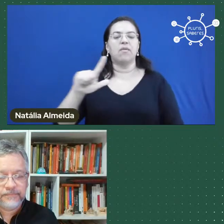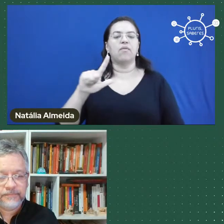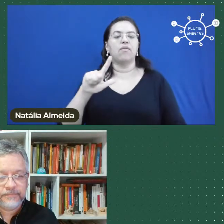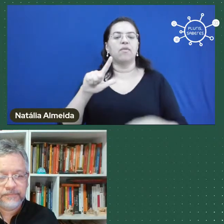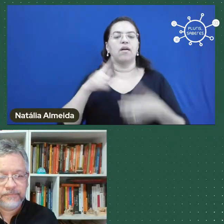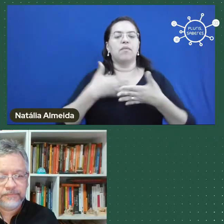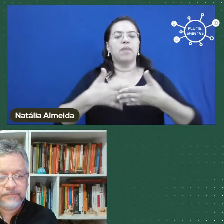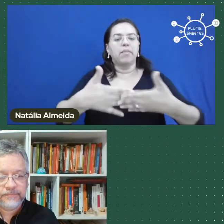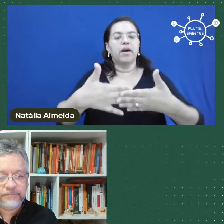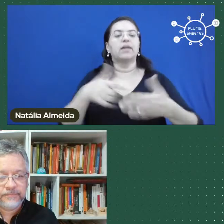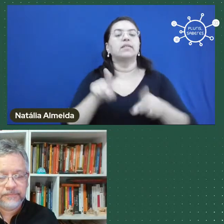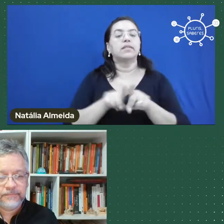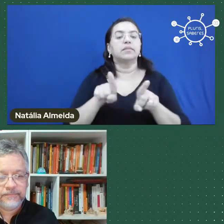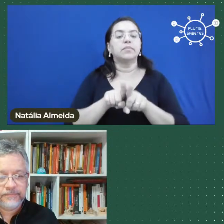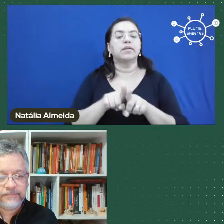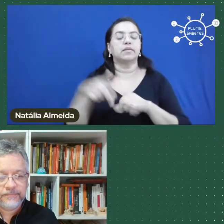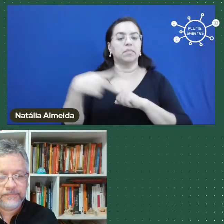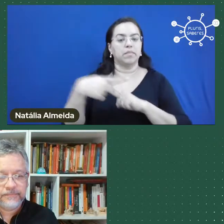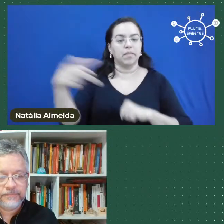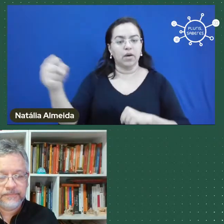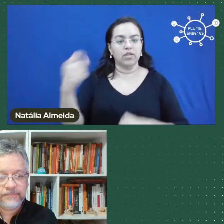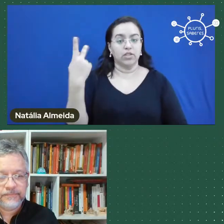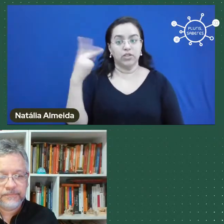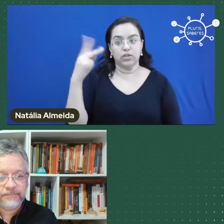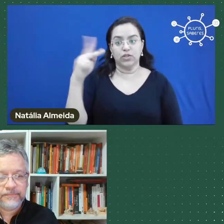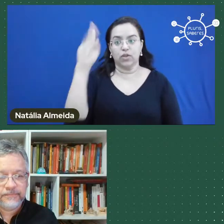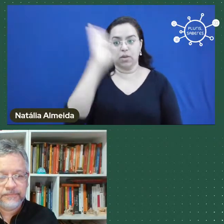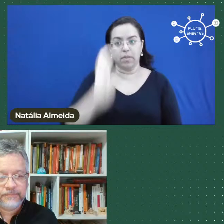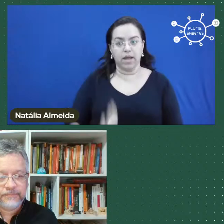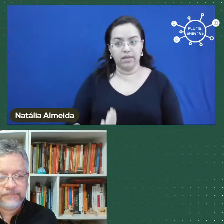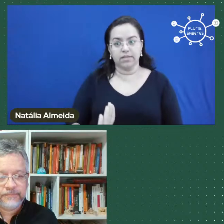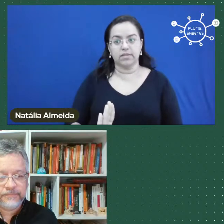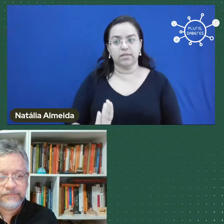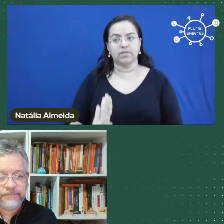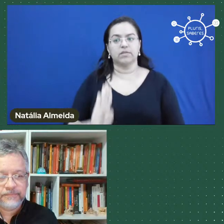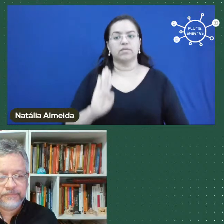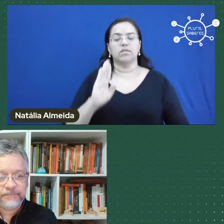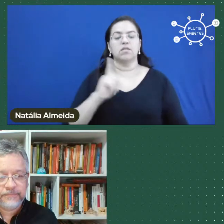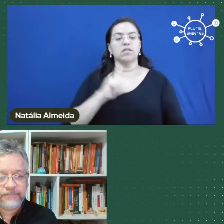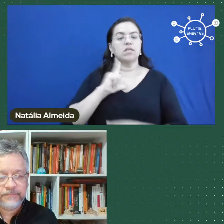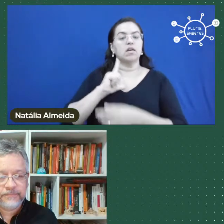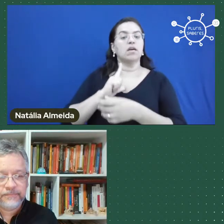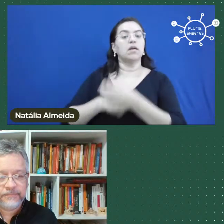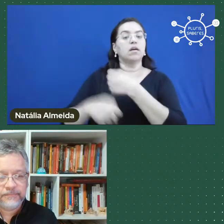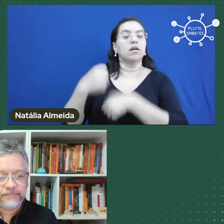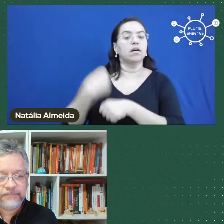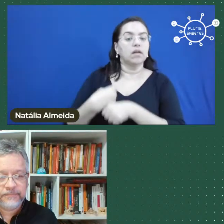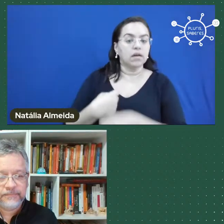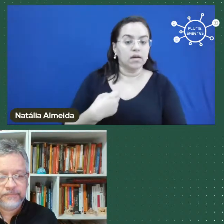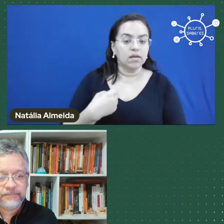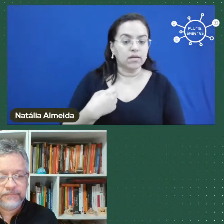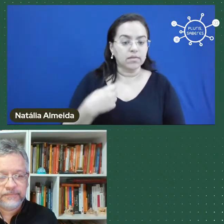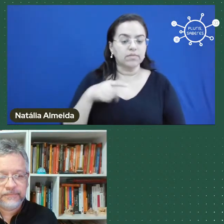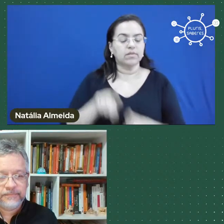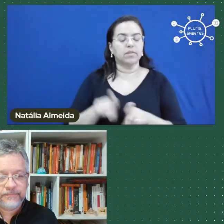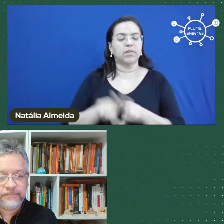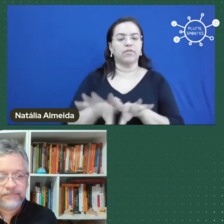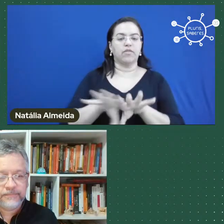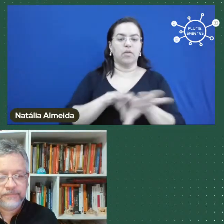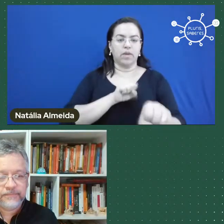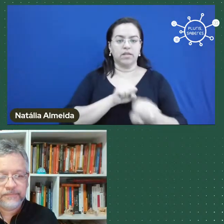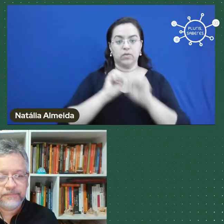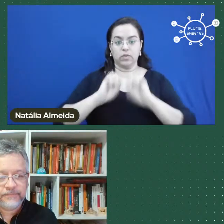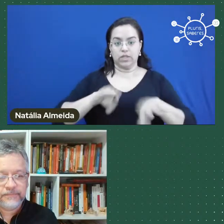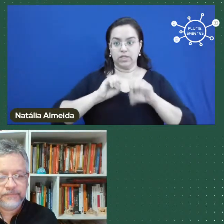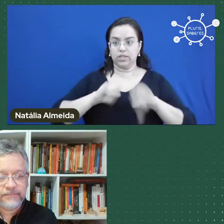possui especialização em História do Brasil pós-1930 e docência do ensino superior. Foi professor